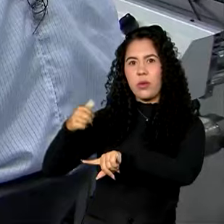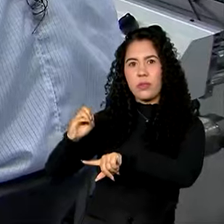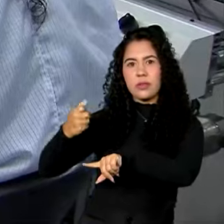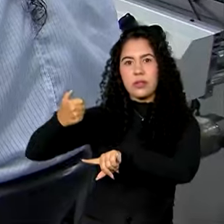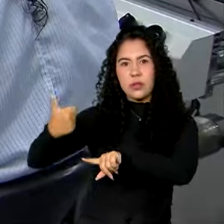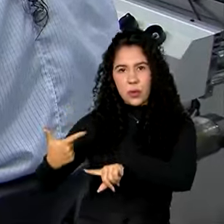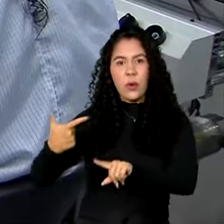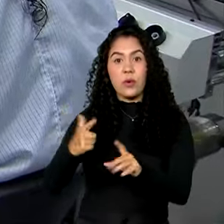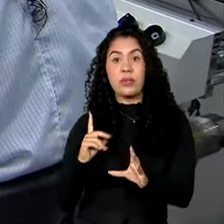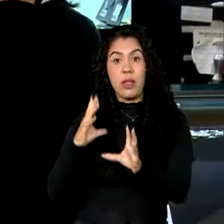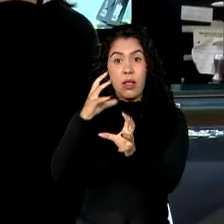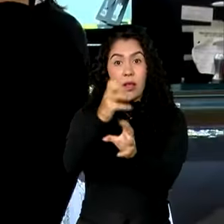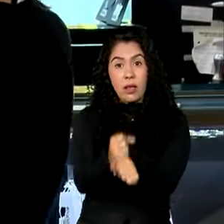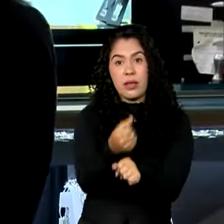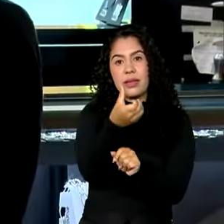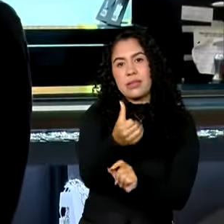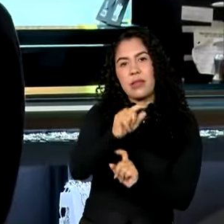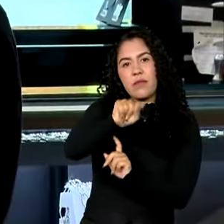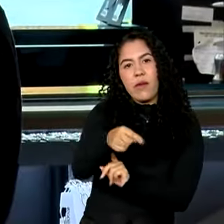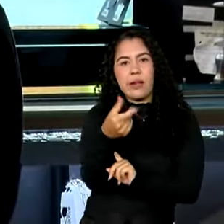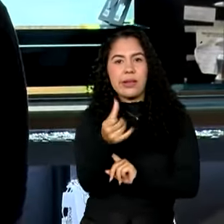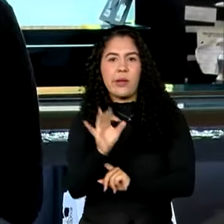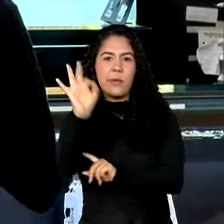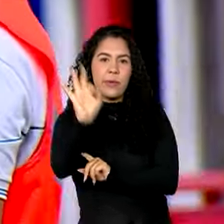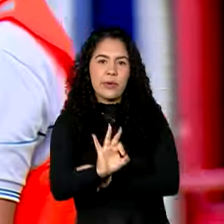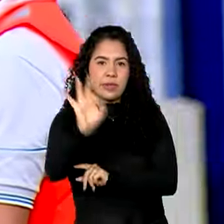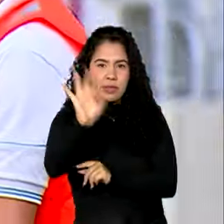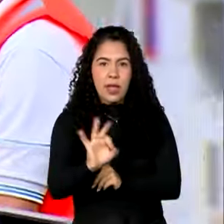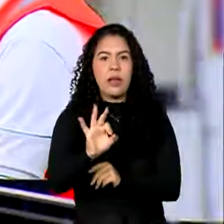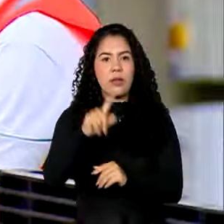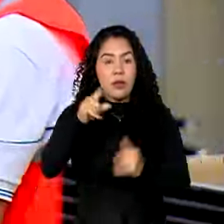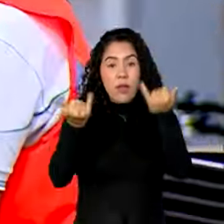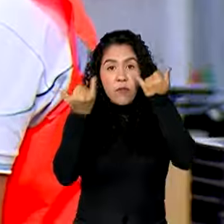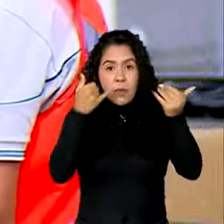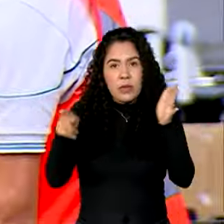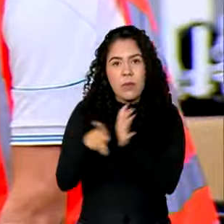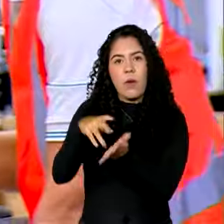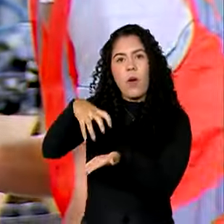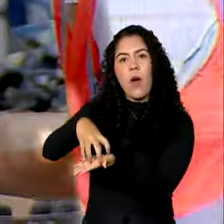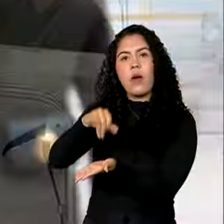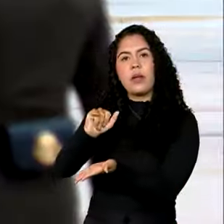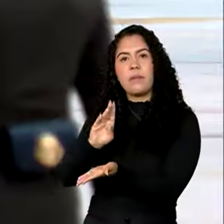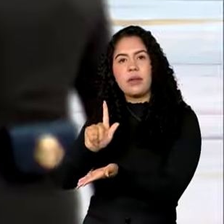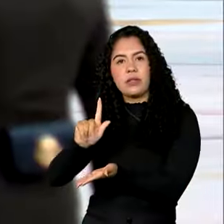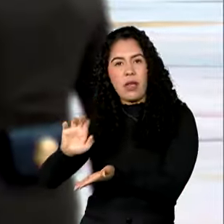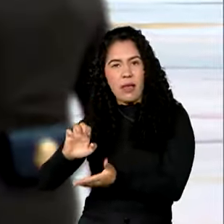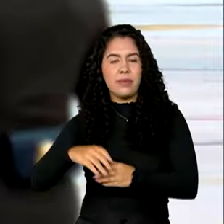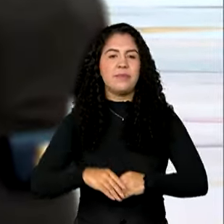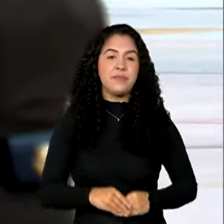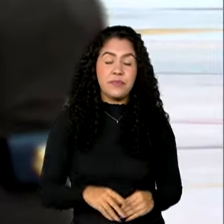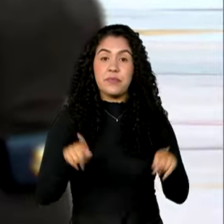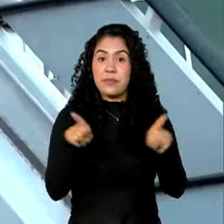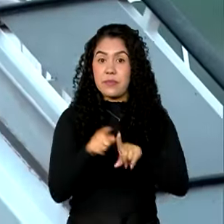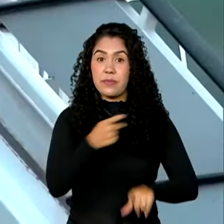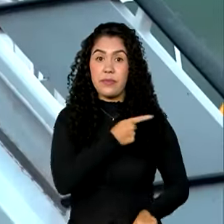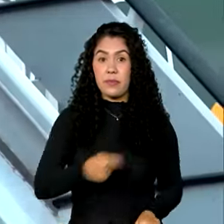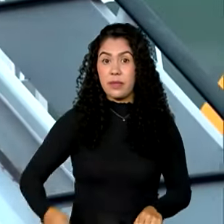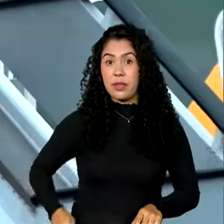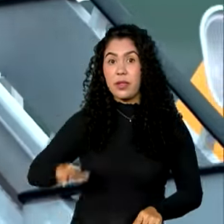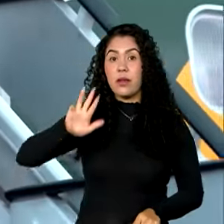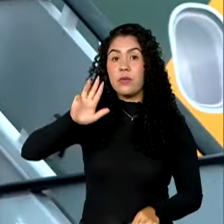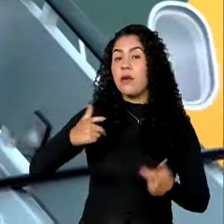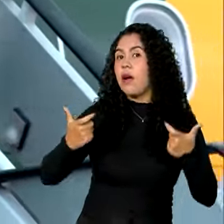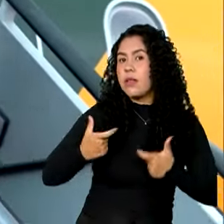trimestre encerrado em agosto fica em 6,6%, de acordo com o IBGE. Presidente Lula já está na Cidade